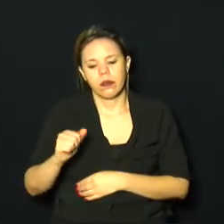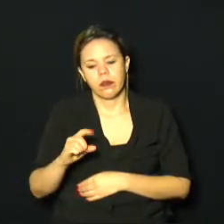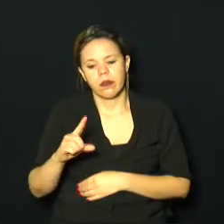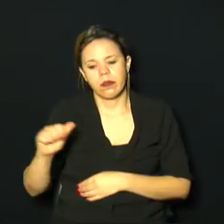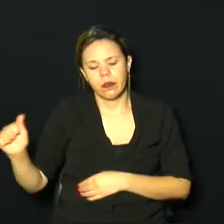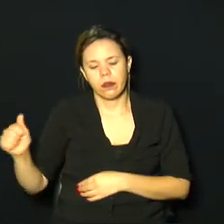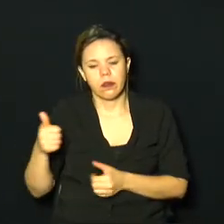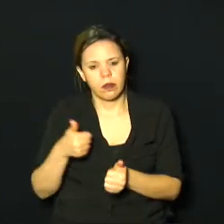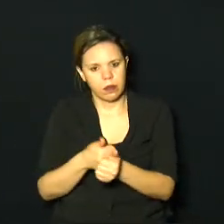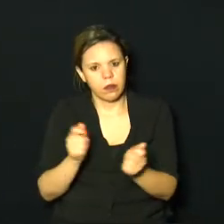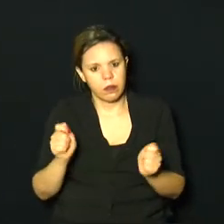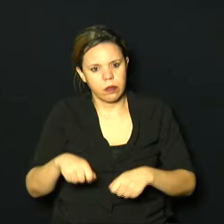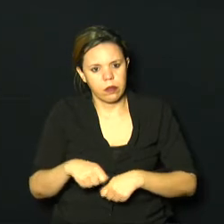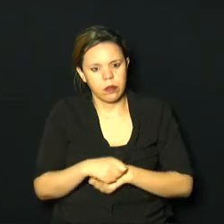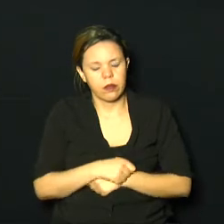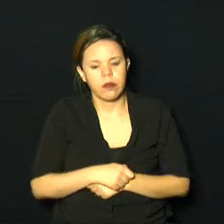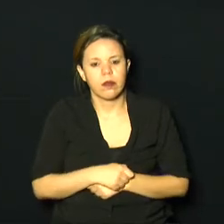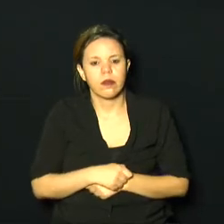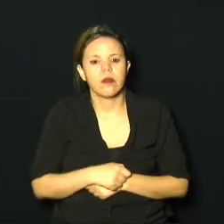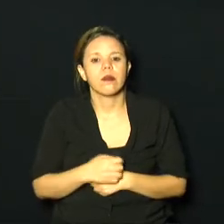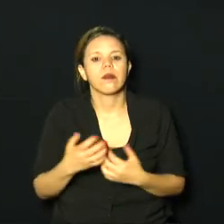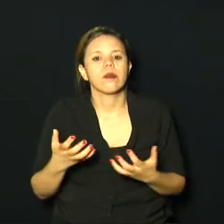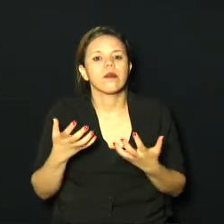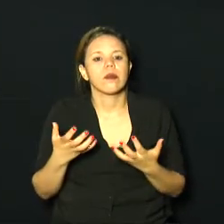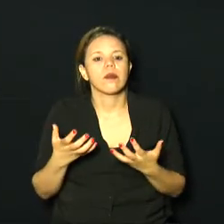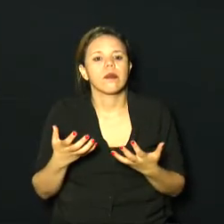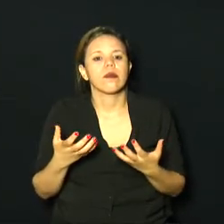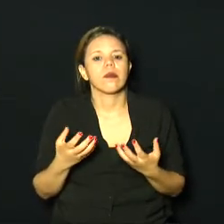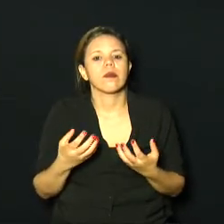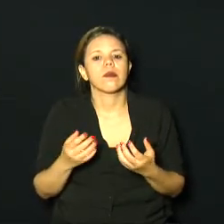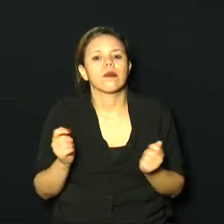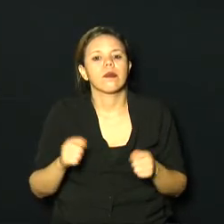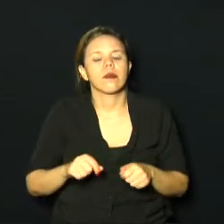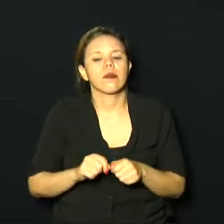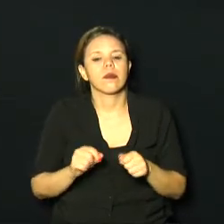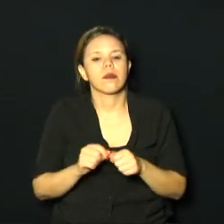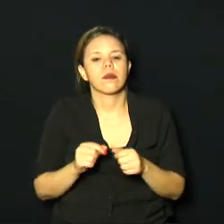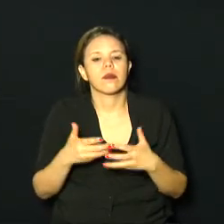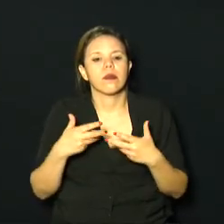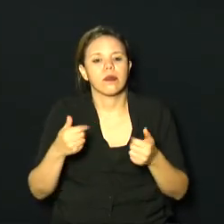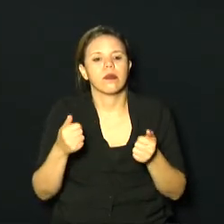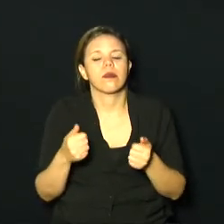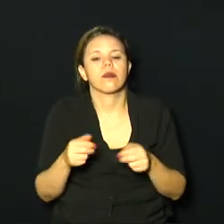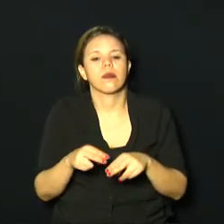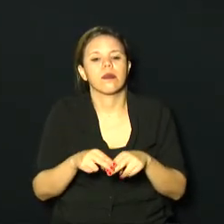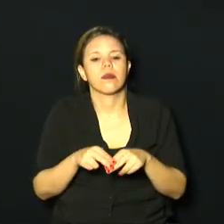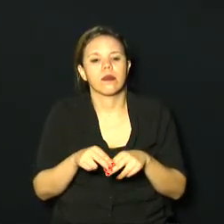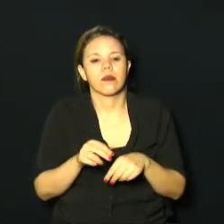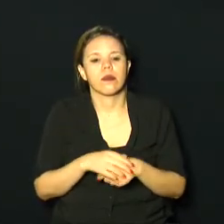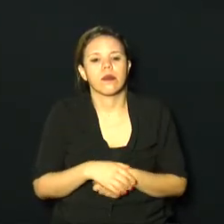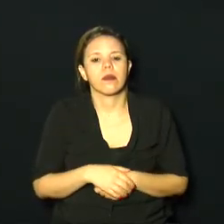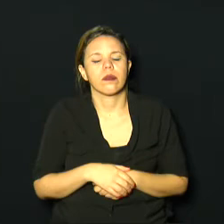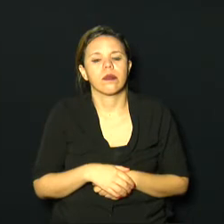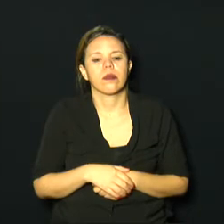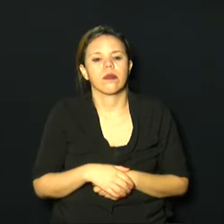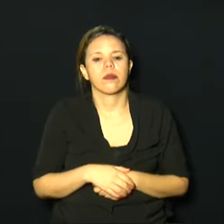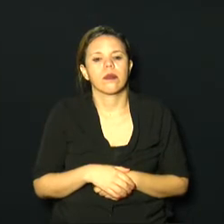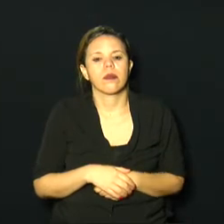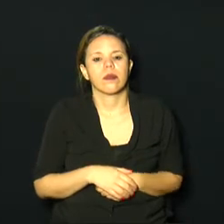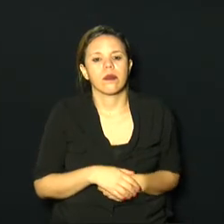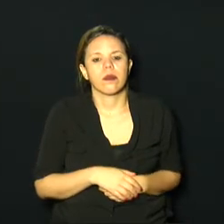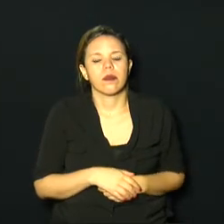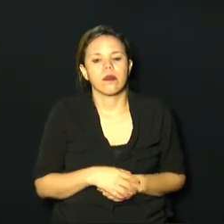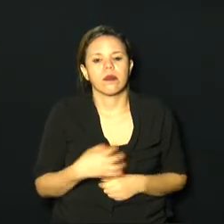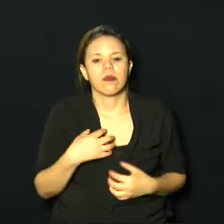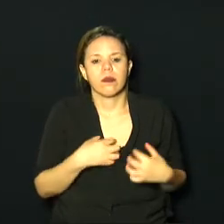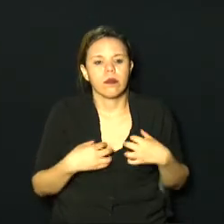podido acompanhar, né? Queríamos poder fazer o melhor, né? E por isso essa situação nos